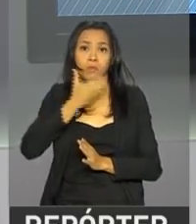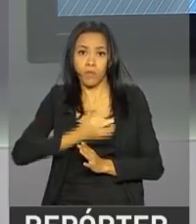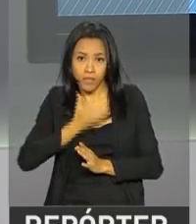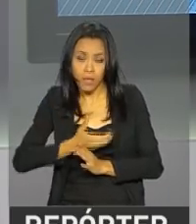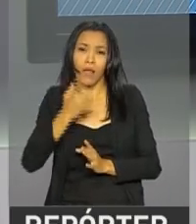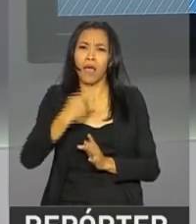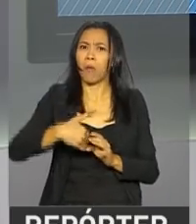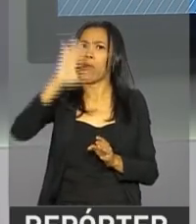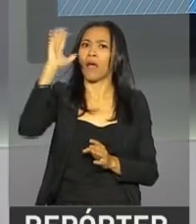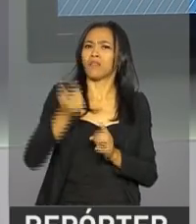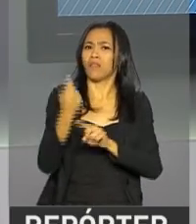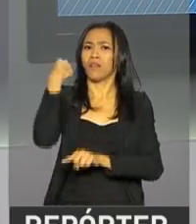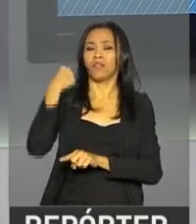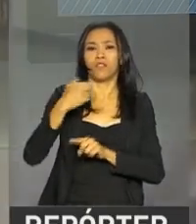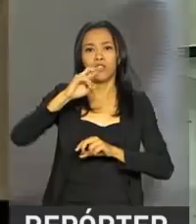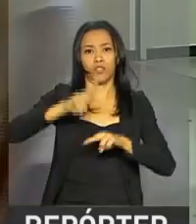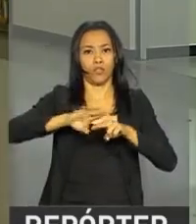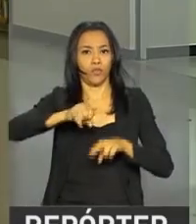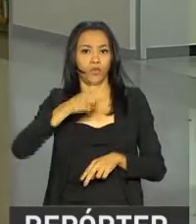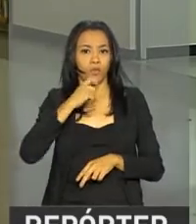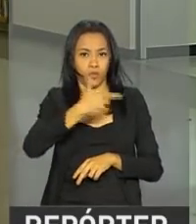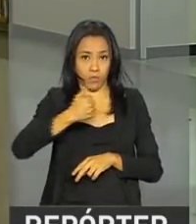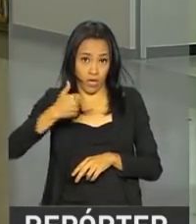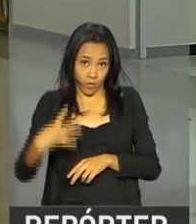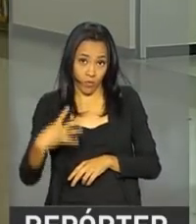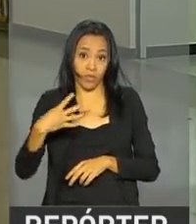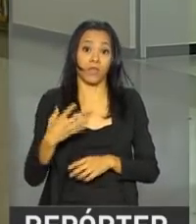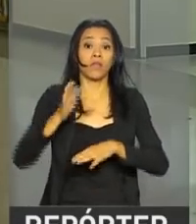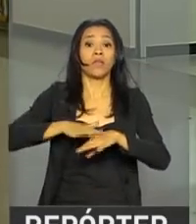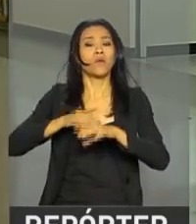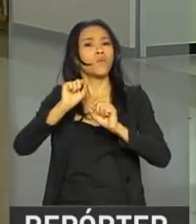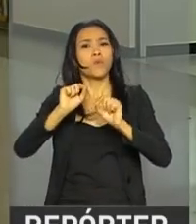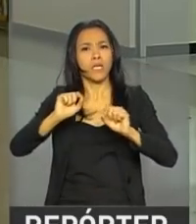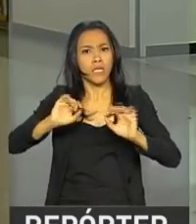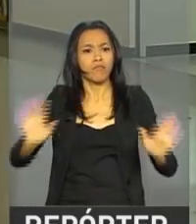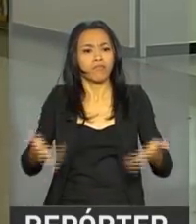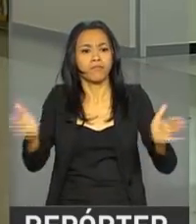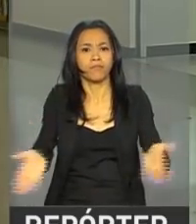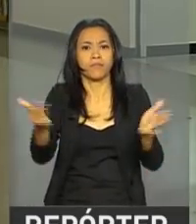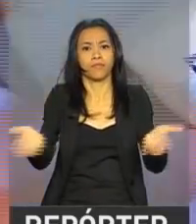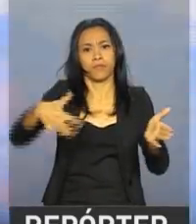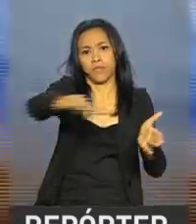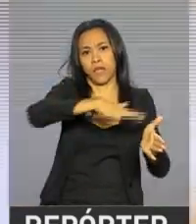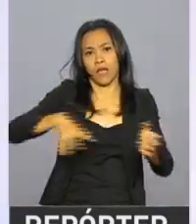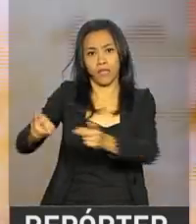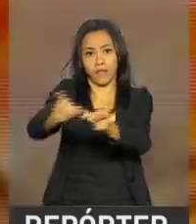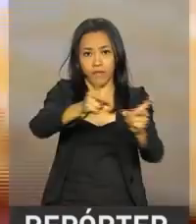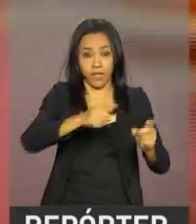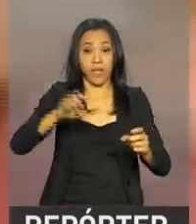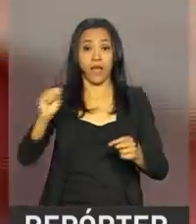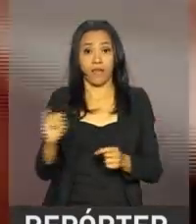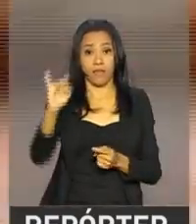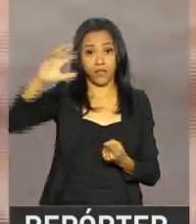2014 segundo a fgv entre os fatores que vêm impulsionando o otimismo do setor de comércio estão a inflação